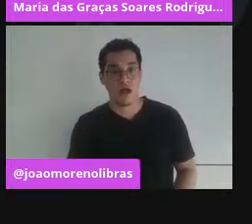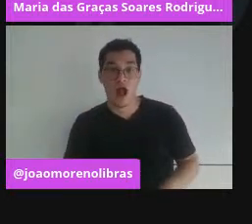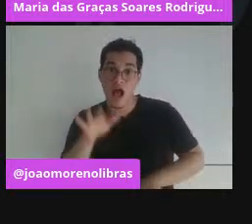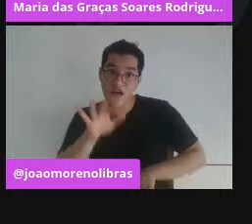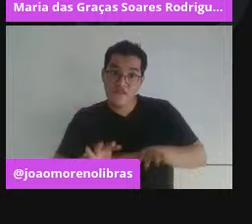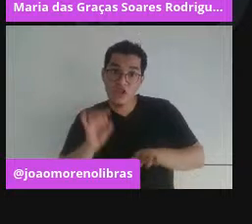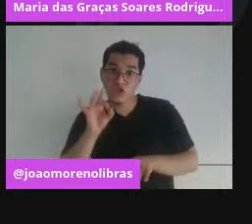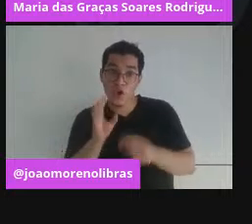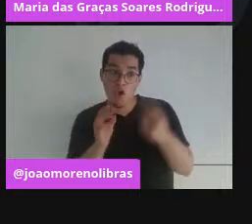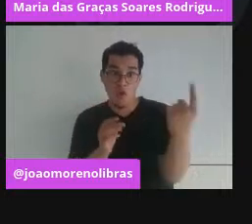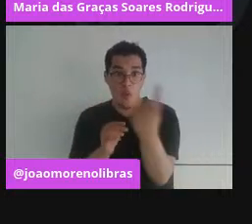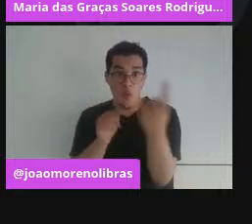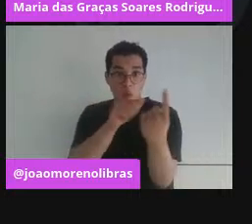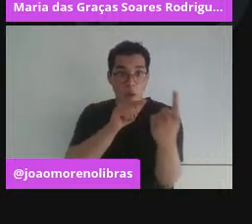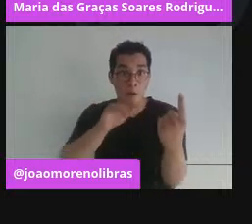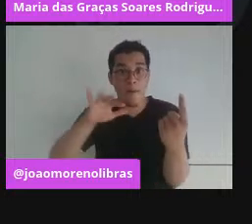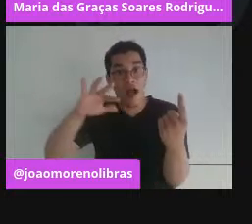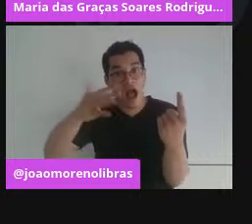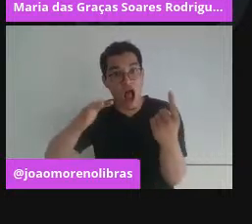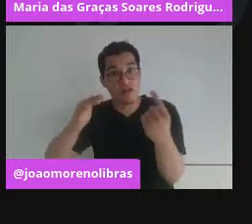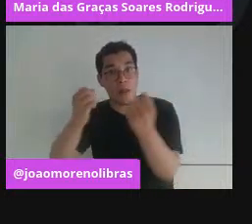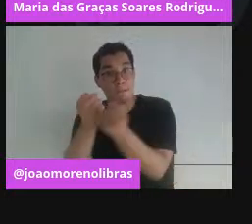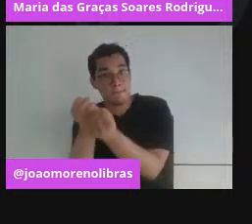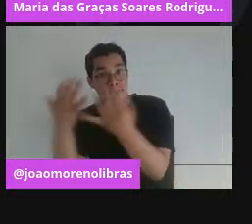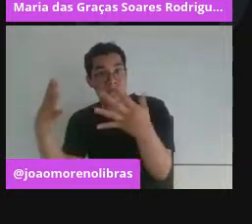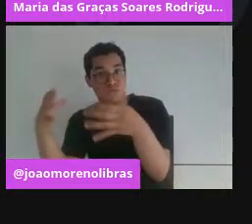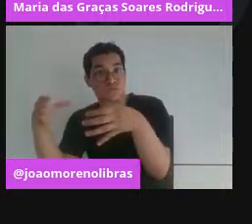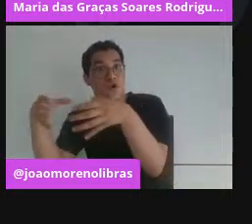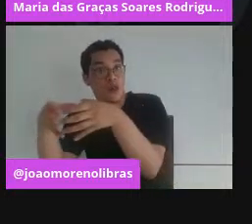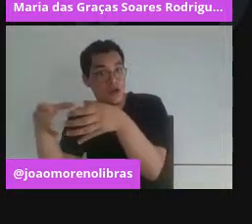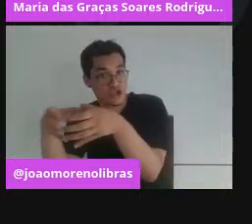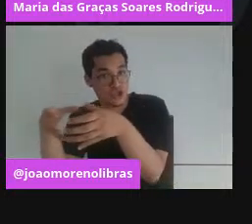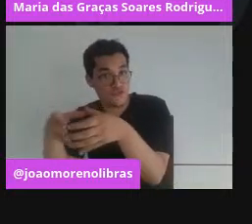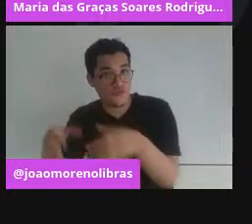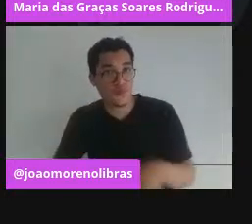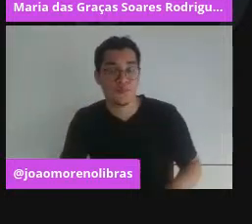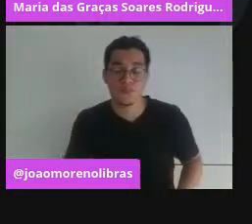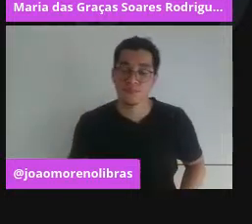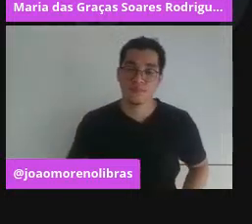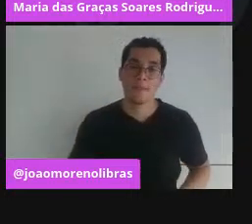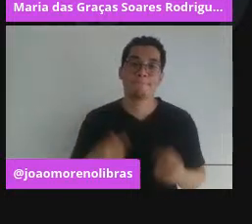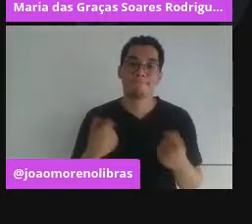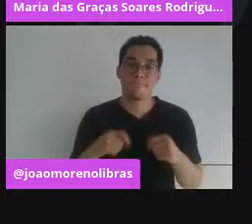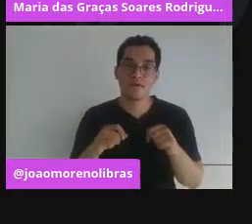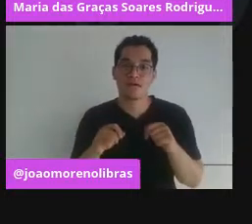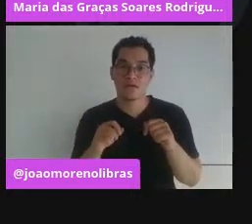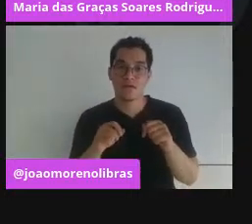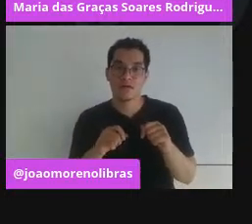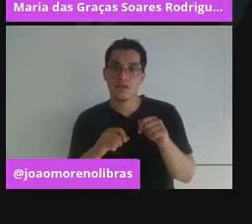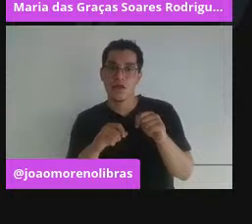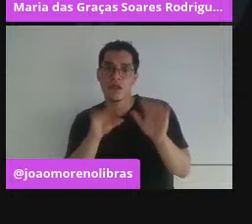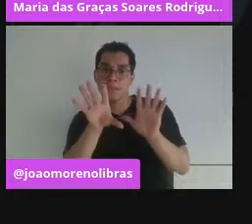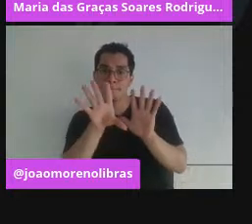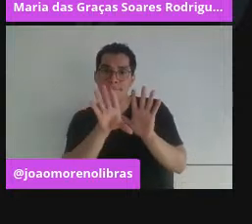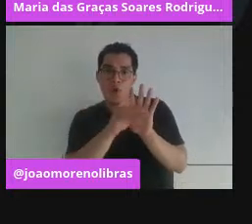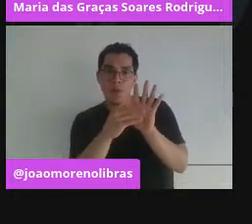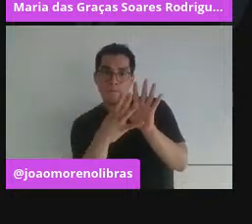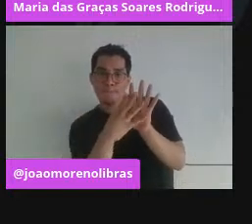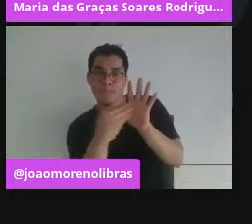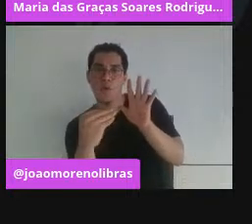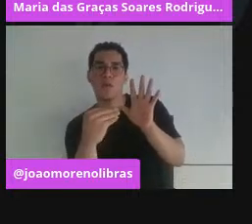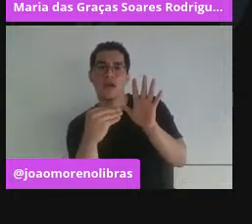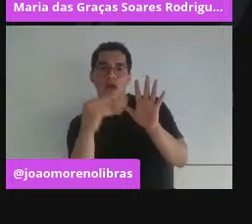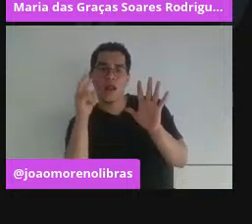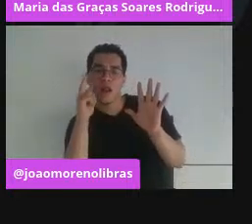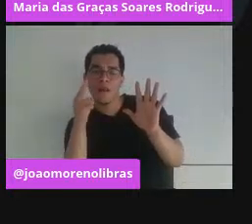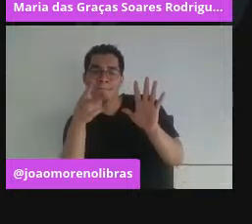uma instituição, e assim por diante. O modelo leva em consideração a descrição linguística, reconhece a relevância dos diferentes